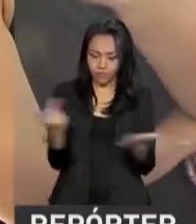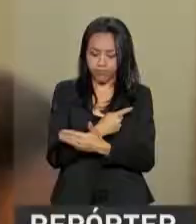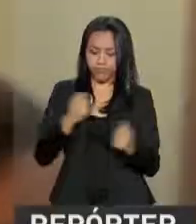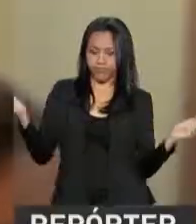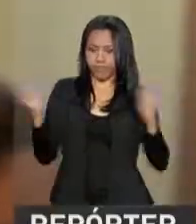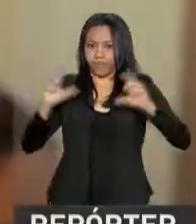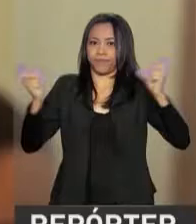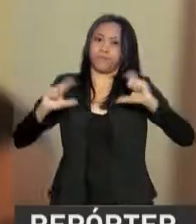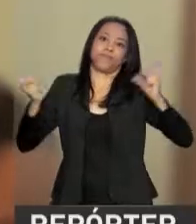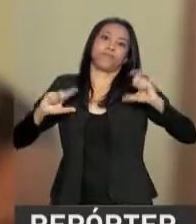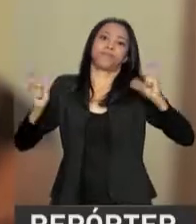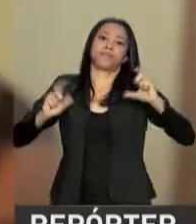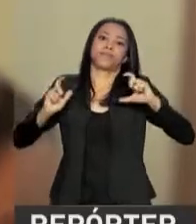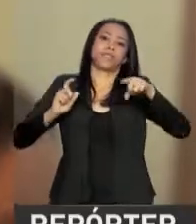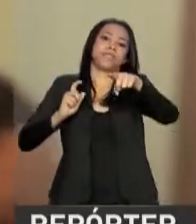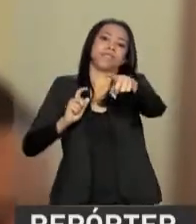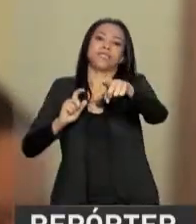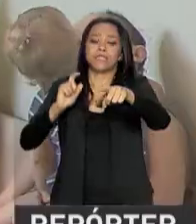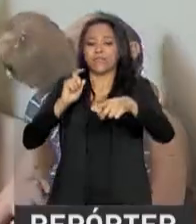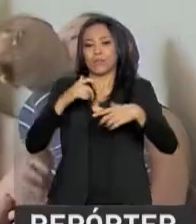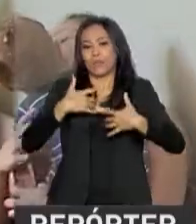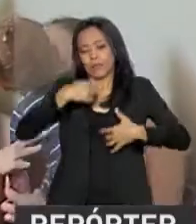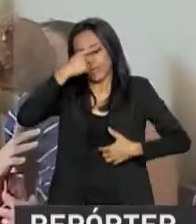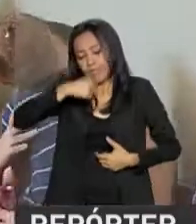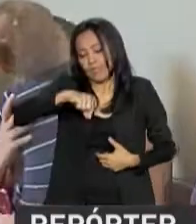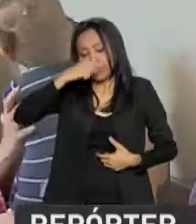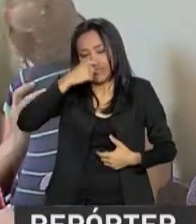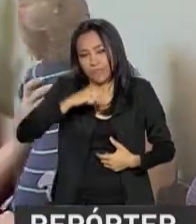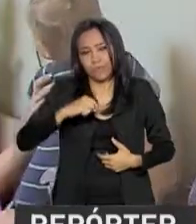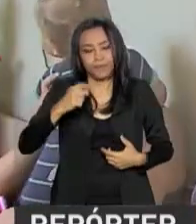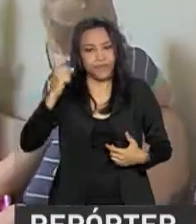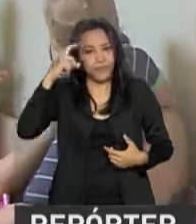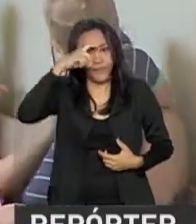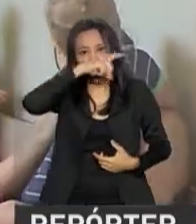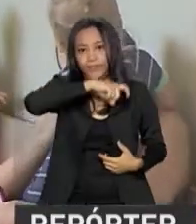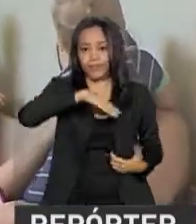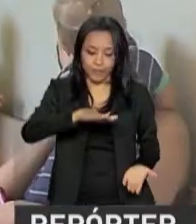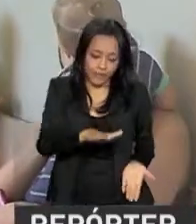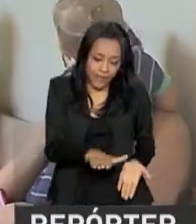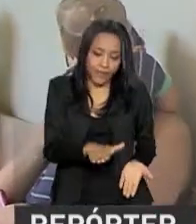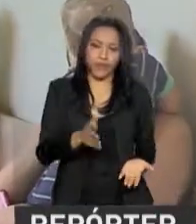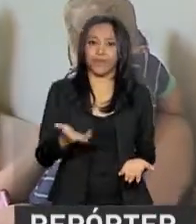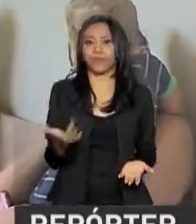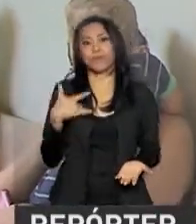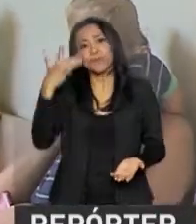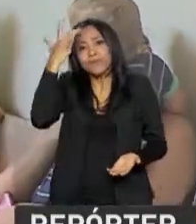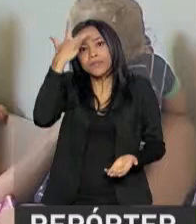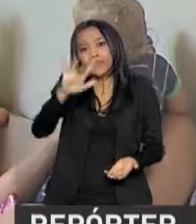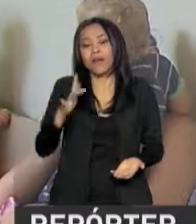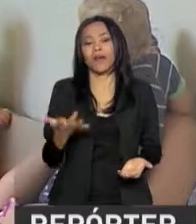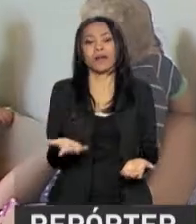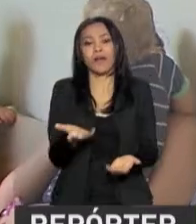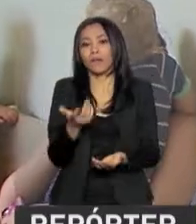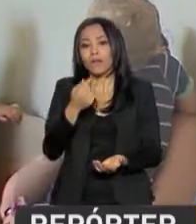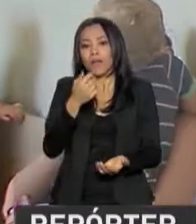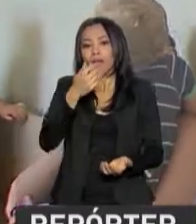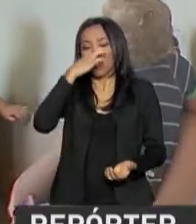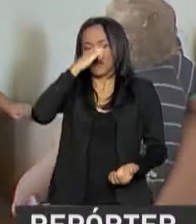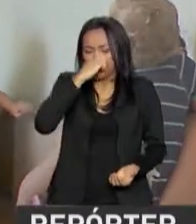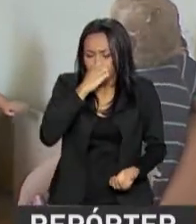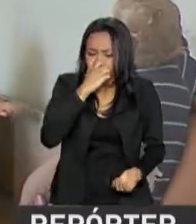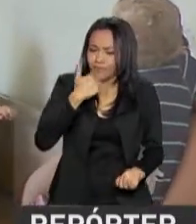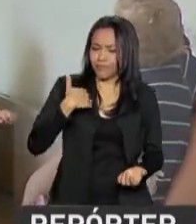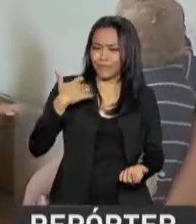quando chega dá um trabalho muito difícil ainda mais pequenininho às vezes não sabe a sua ao nariz não